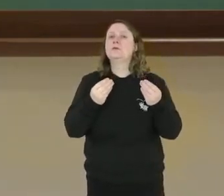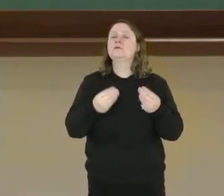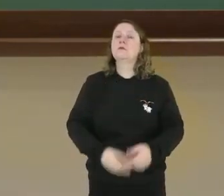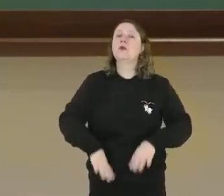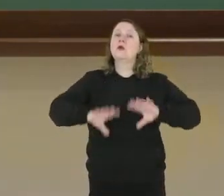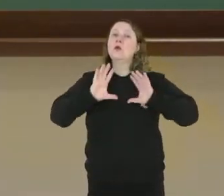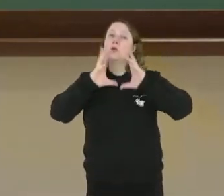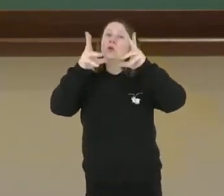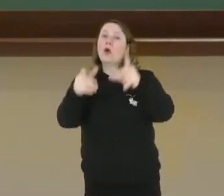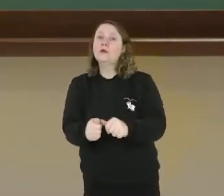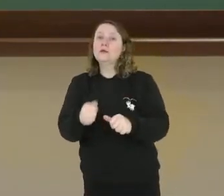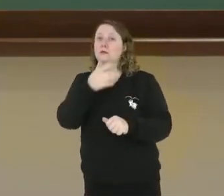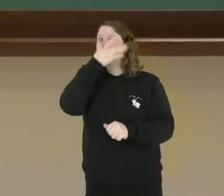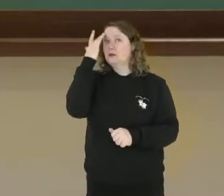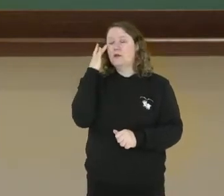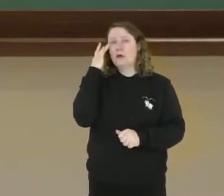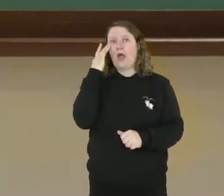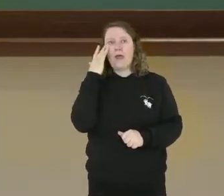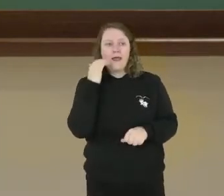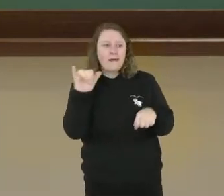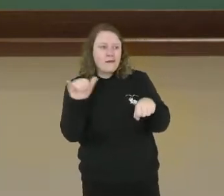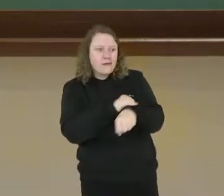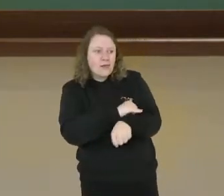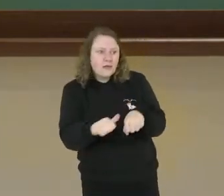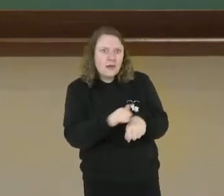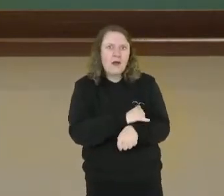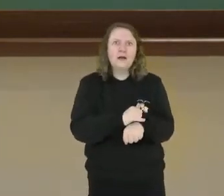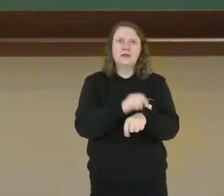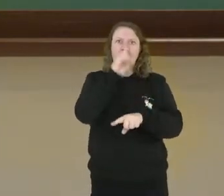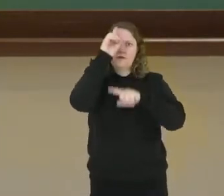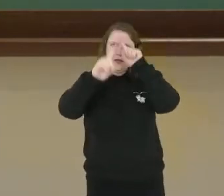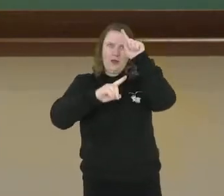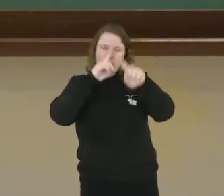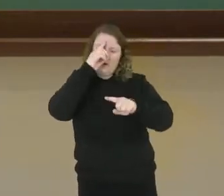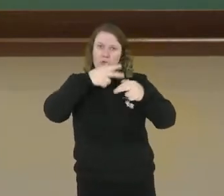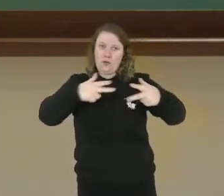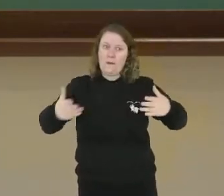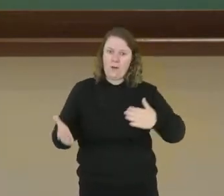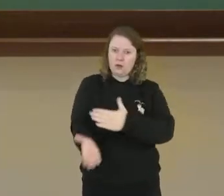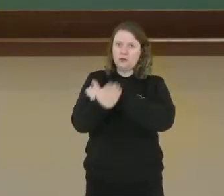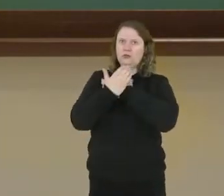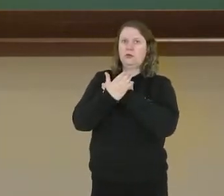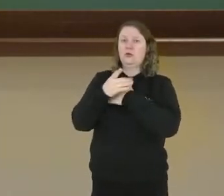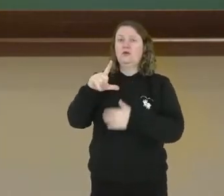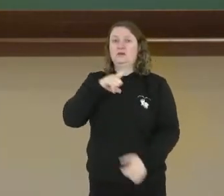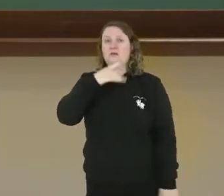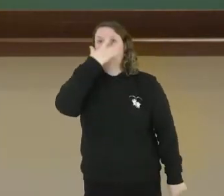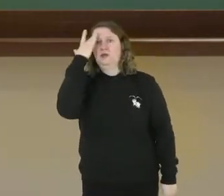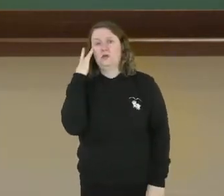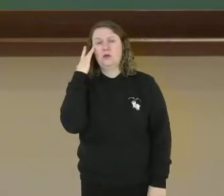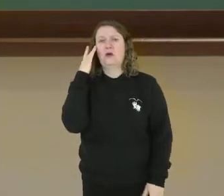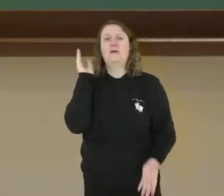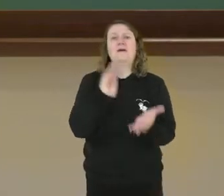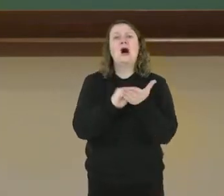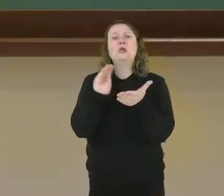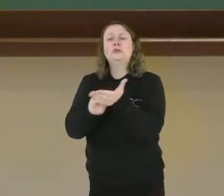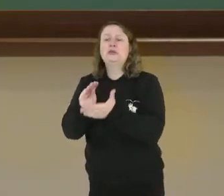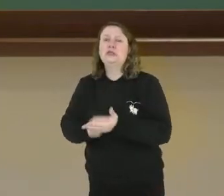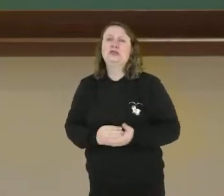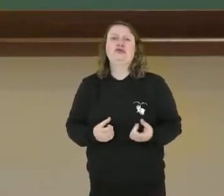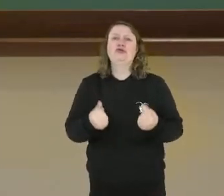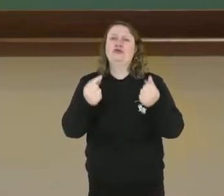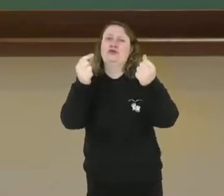foi criativo, inventou várias coisas. Então, tem pessoas que ficaram com muita falta de dinheiro e daí inventaram algumas